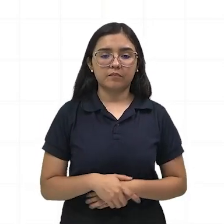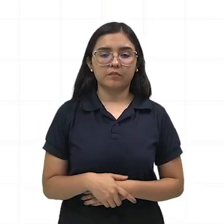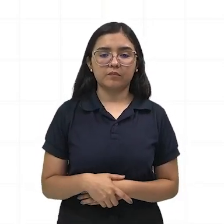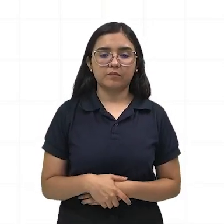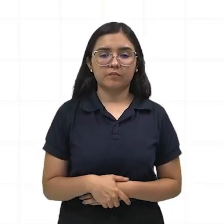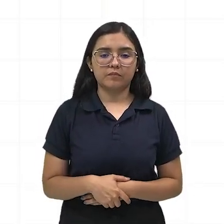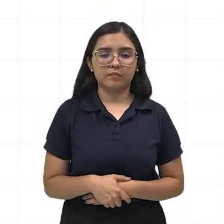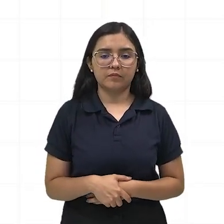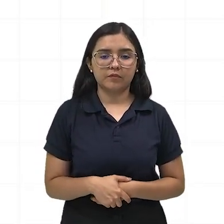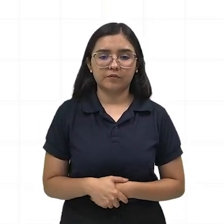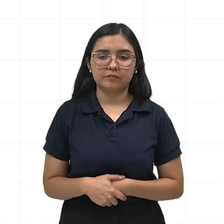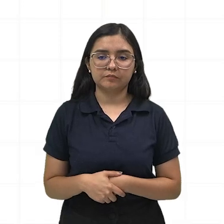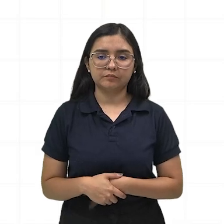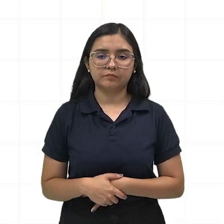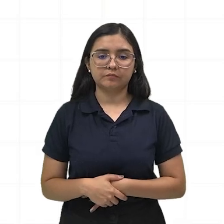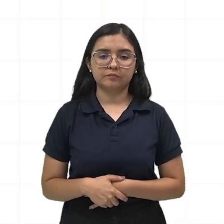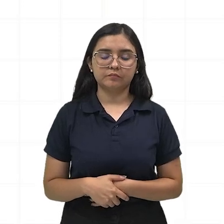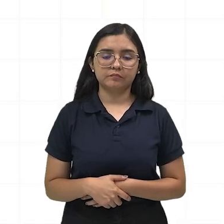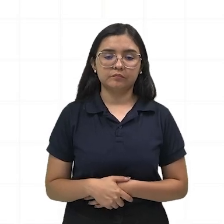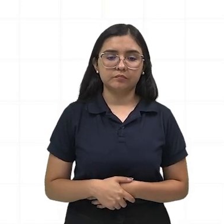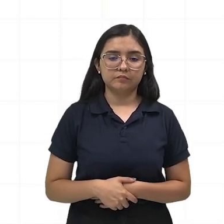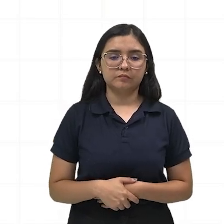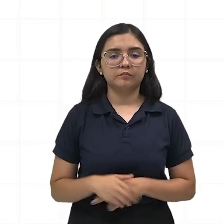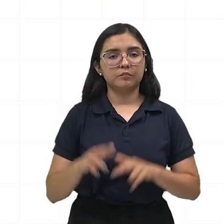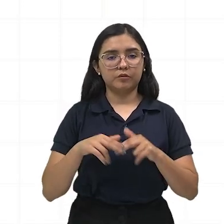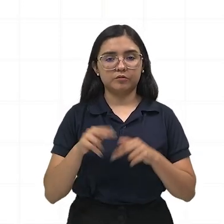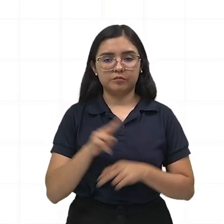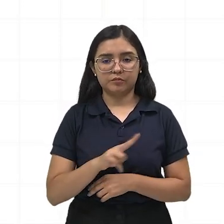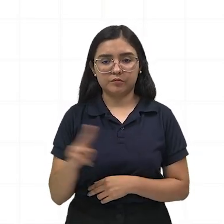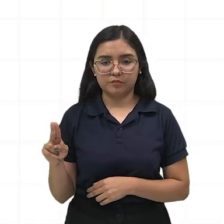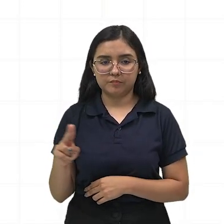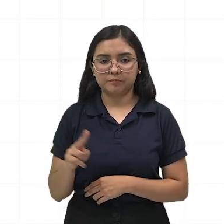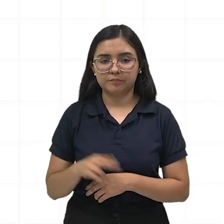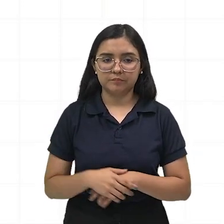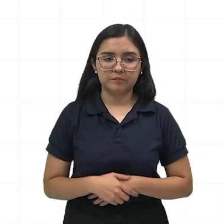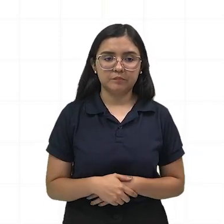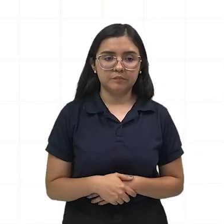foi transladado, né? Por isso, translação.